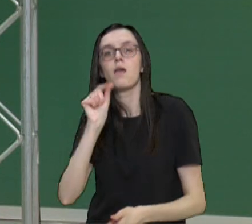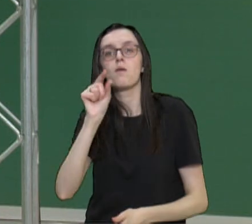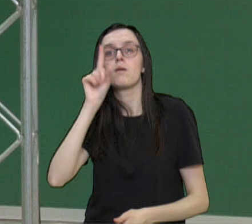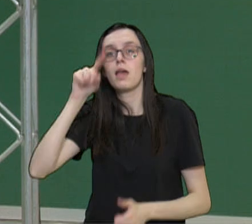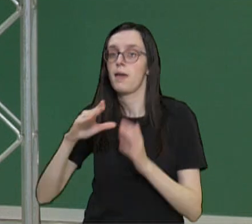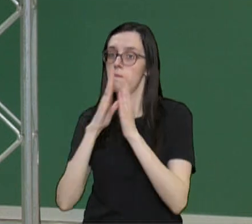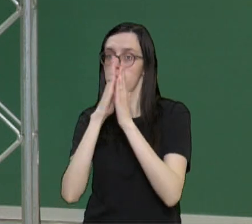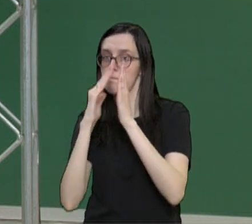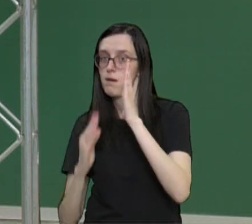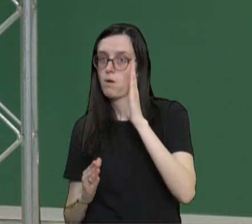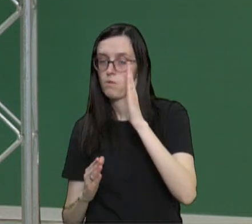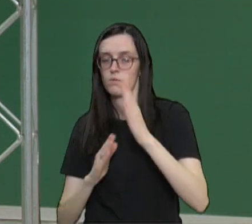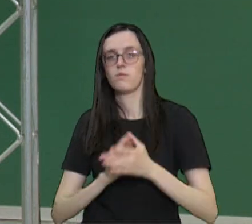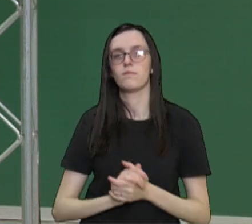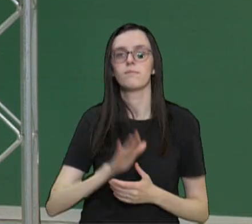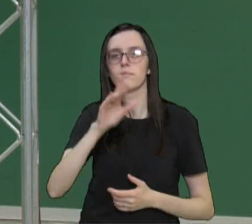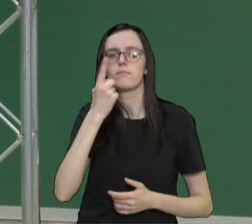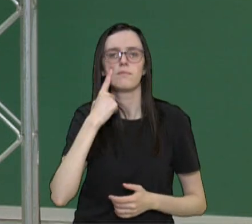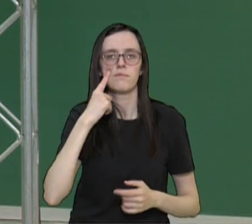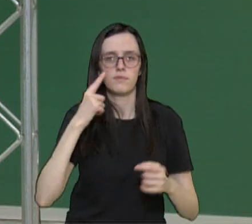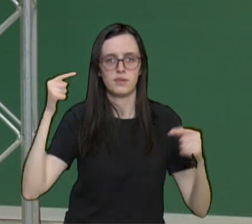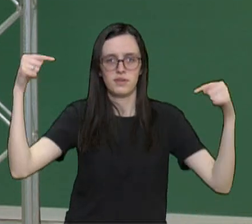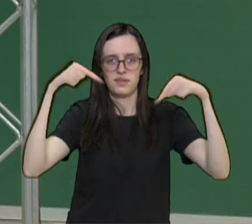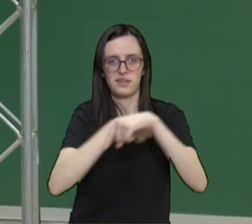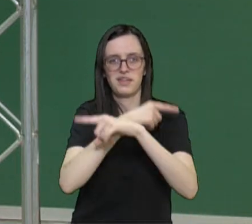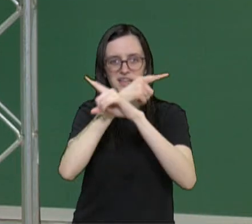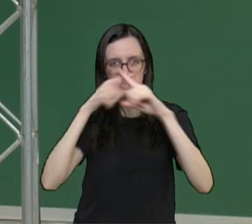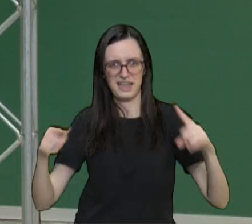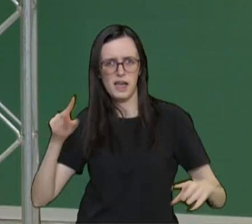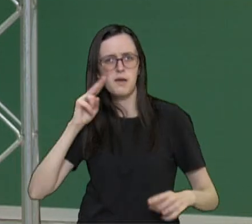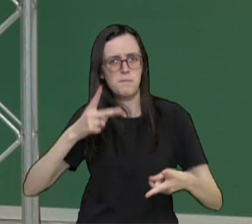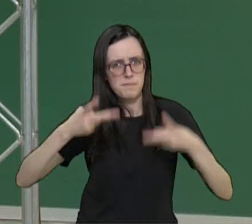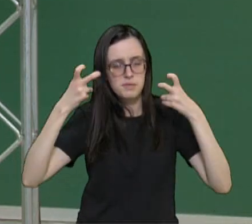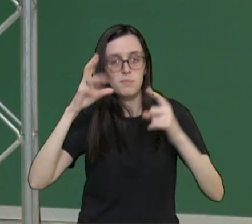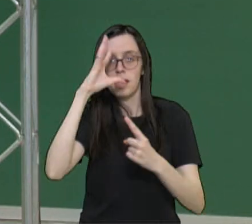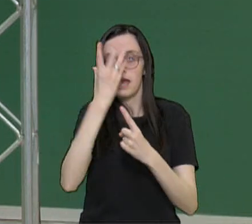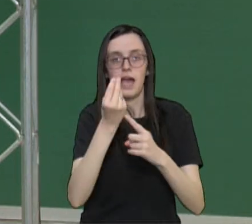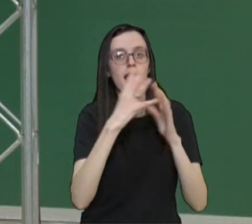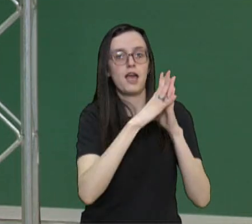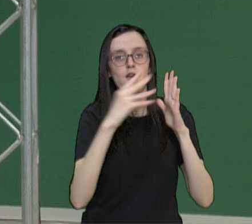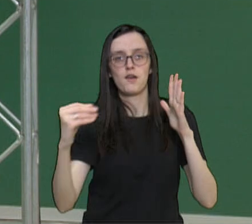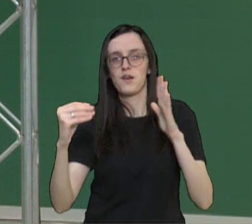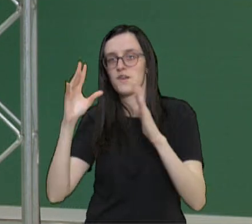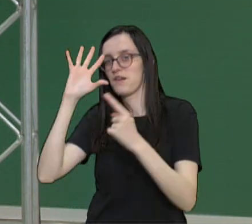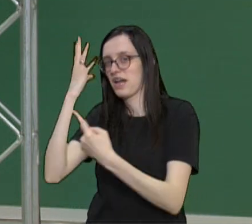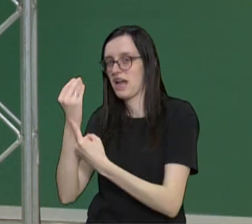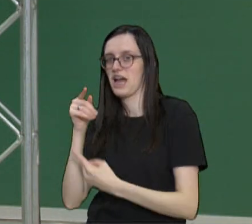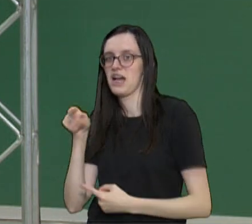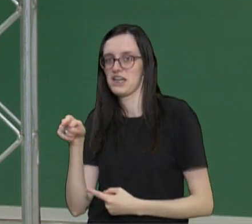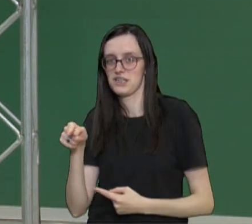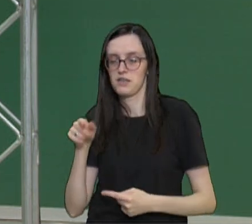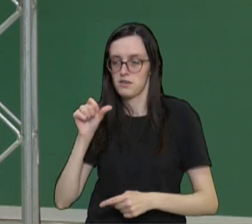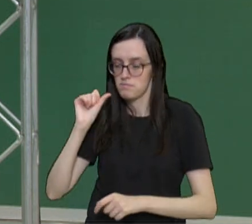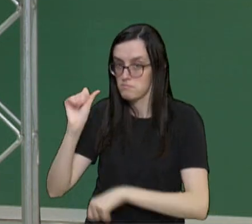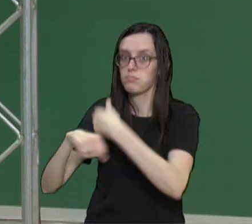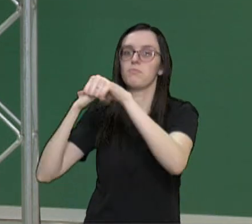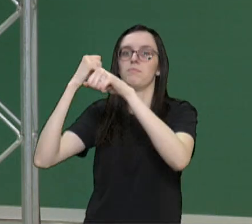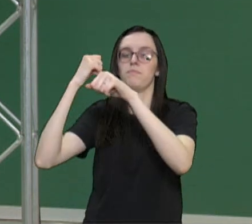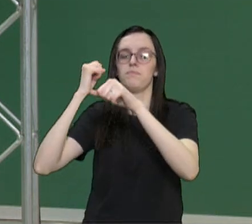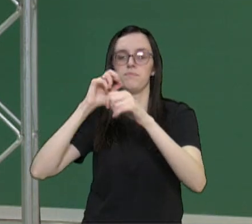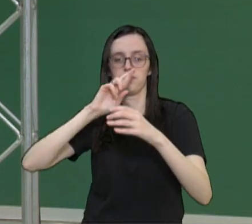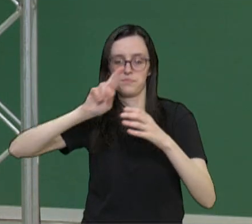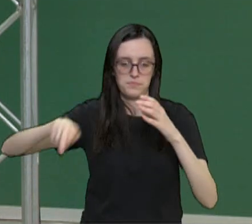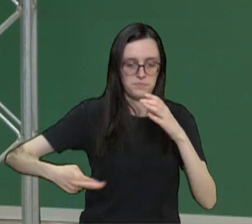no barroco. Vejam só esse cruzamento. Na arte tudo se copia e se aprimora. O Renascimento